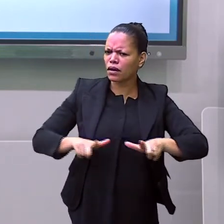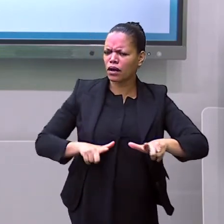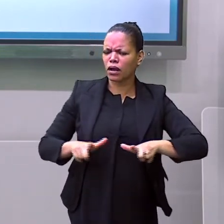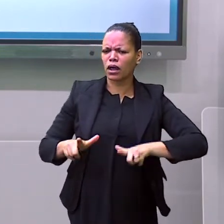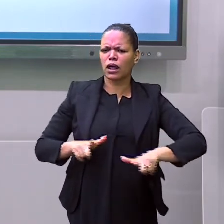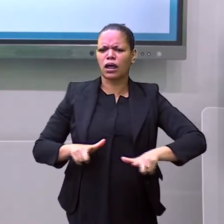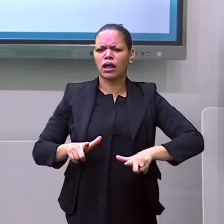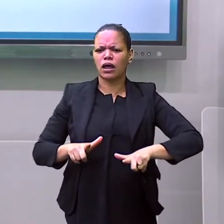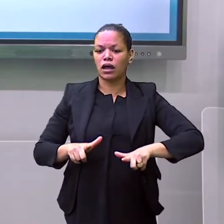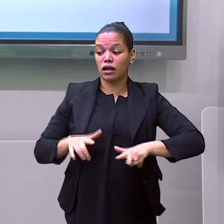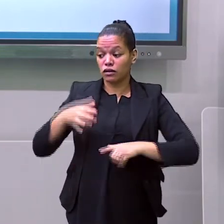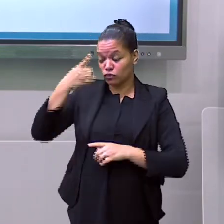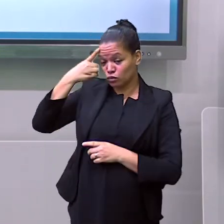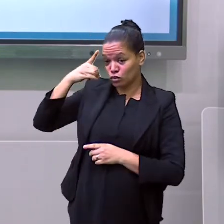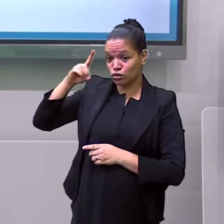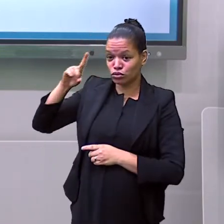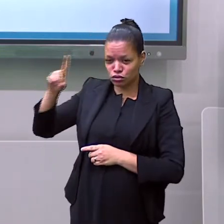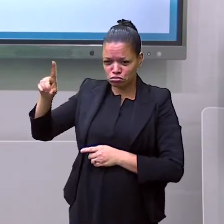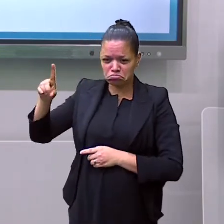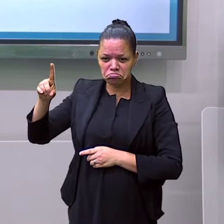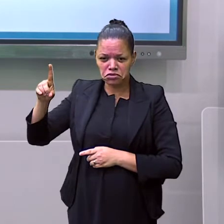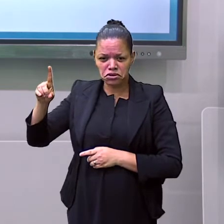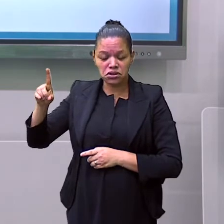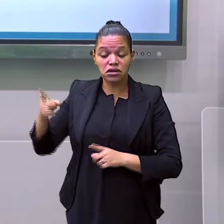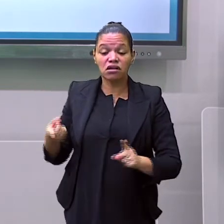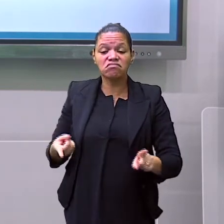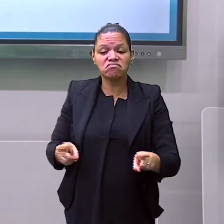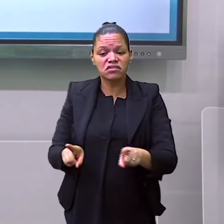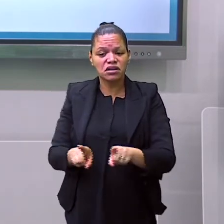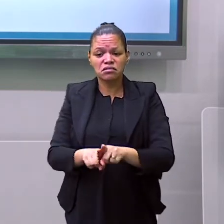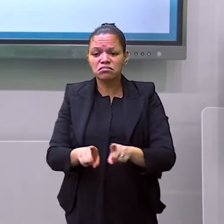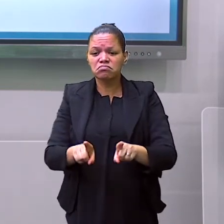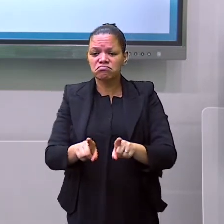dia, o diurno, e também no período